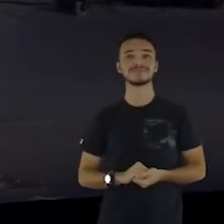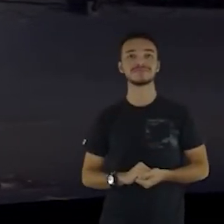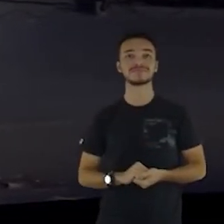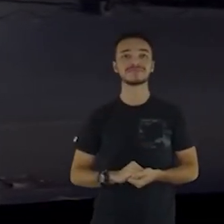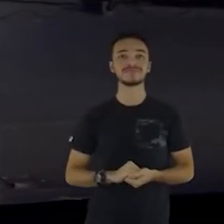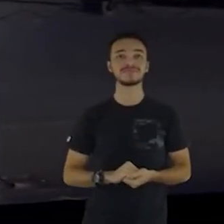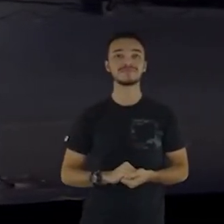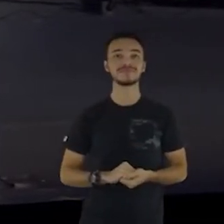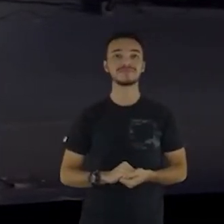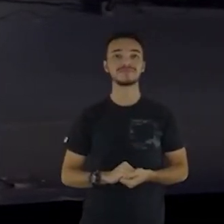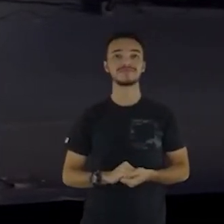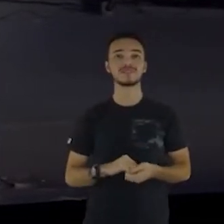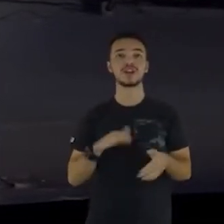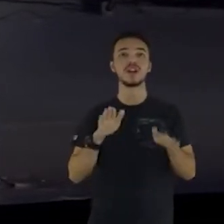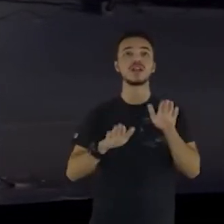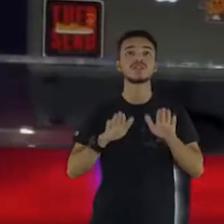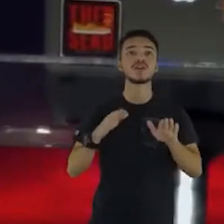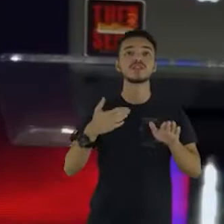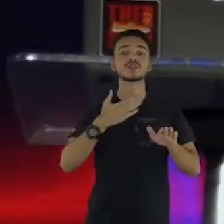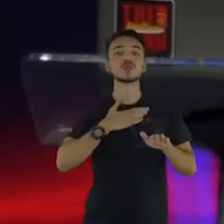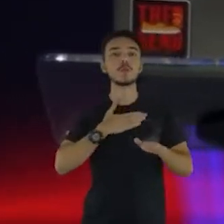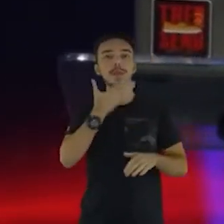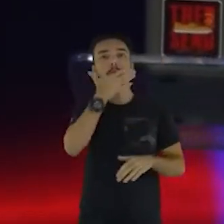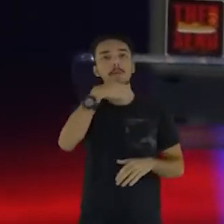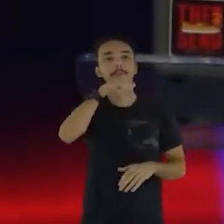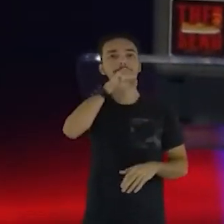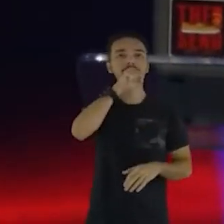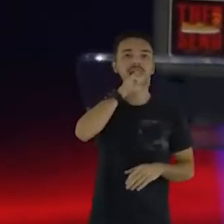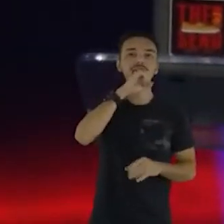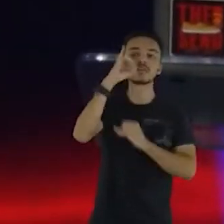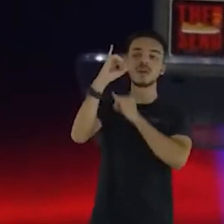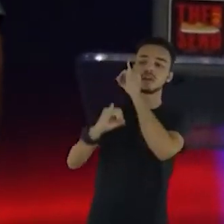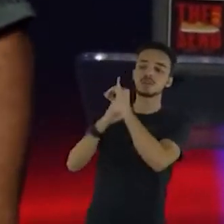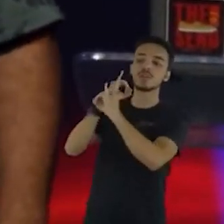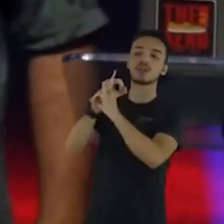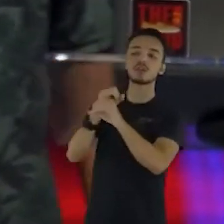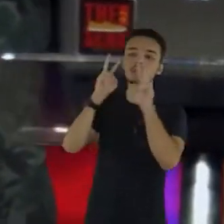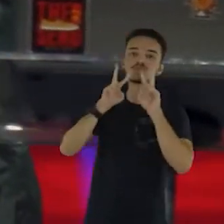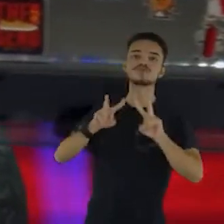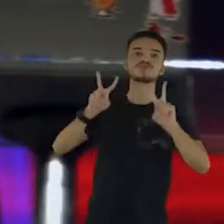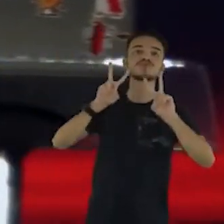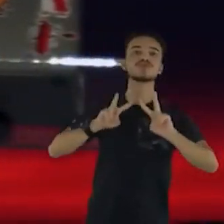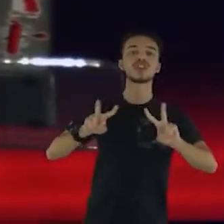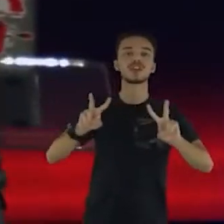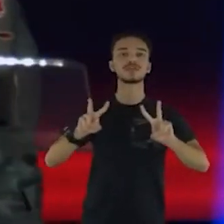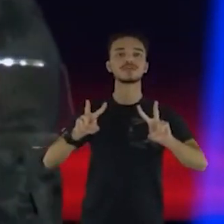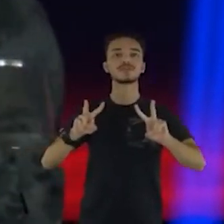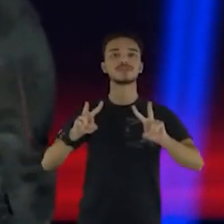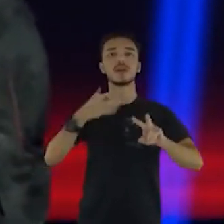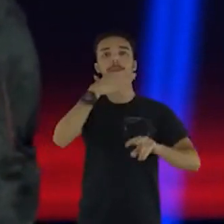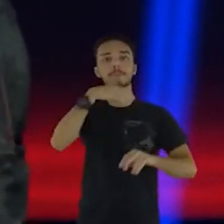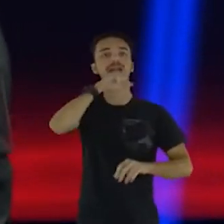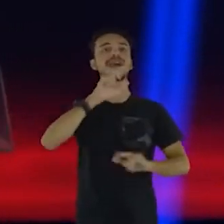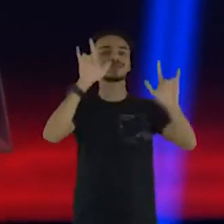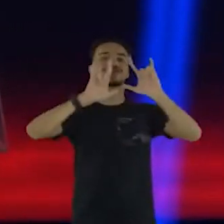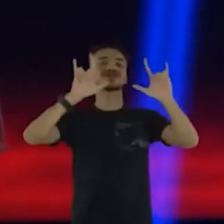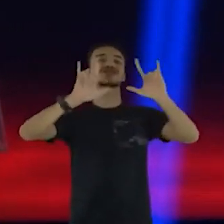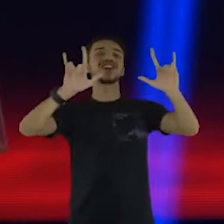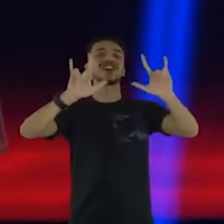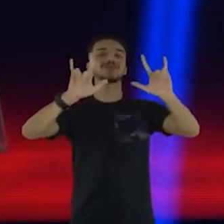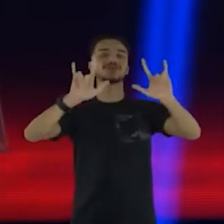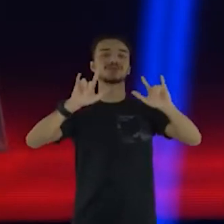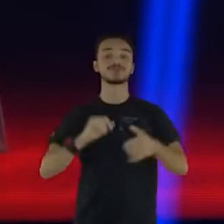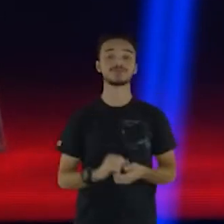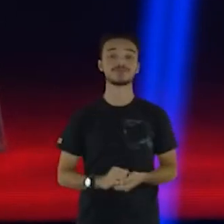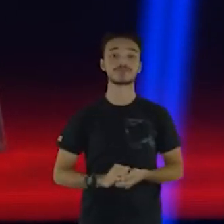talvez o meu pai esteja assistindo, e ó pai, ó, te amo. Mas eu fiquei quase 2 anos sem falar com meu